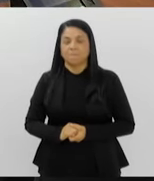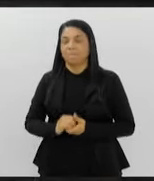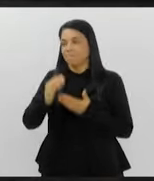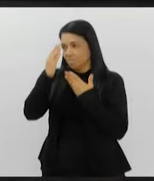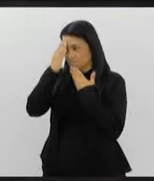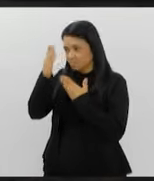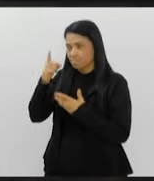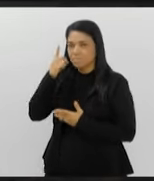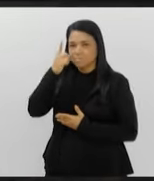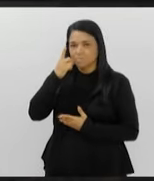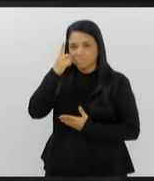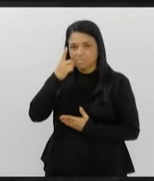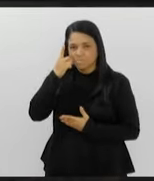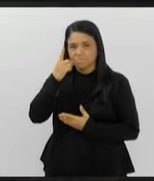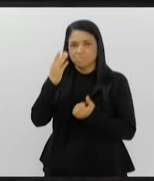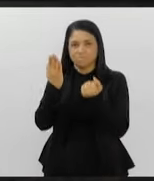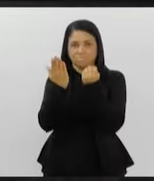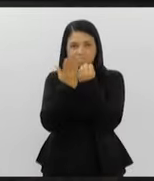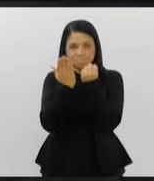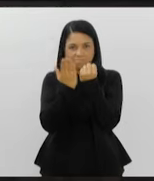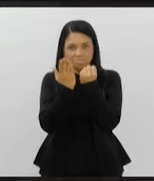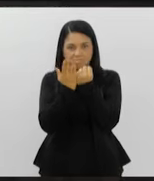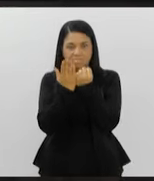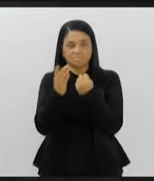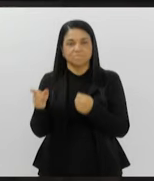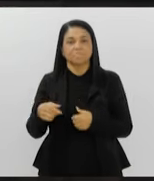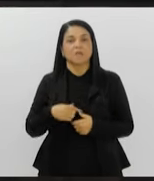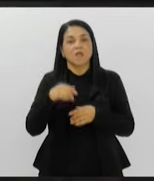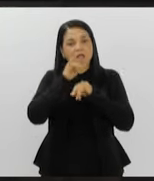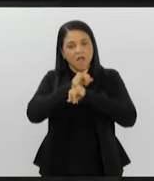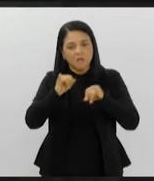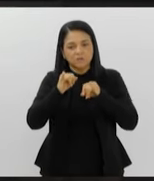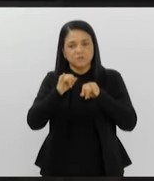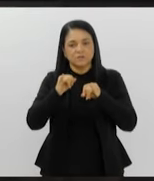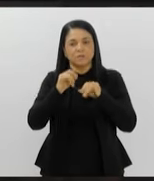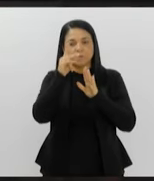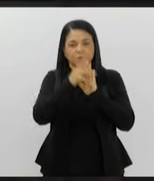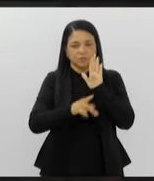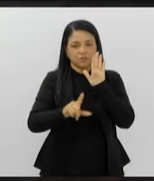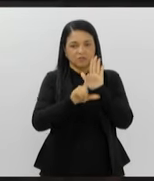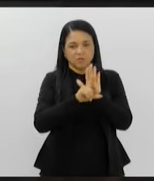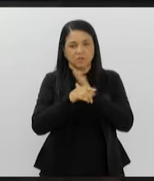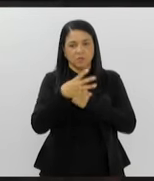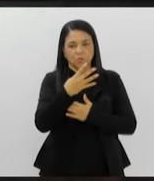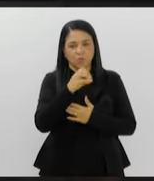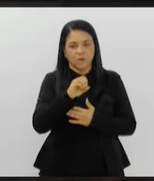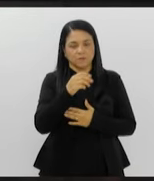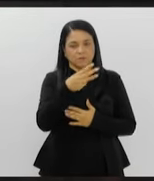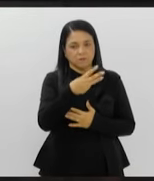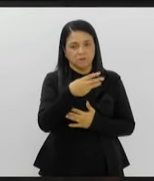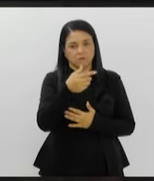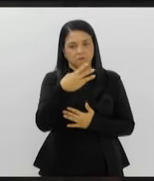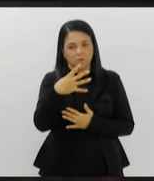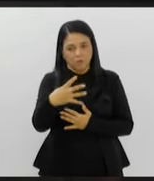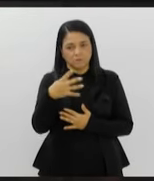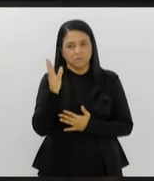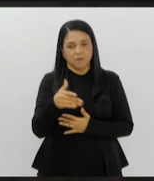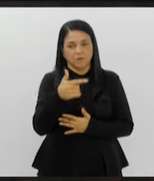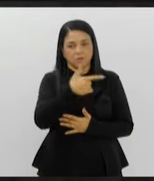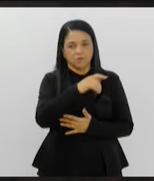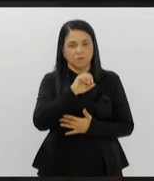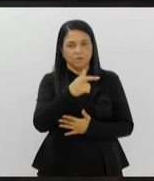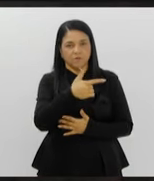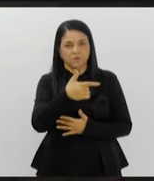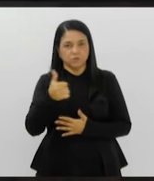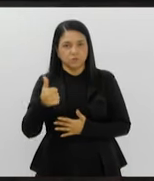Obrigado, deputado Samuel Malafaia. Anuncio projeto de lei número 4.034 de